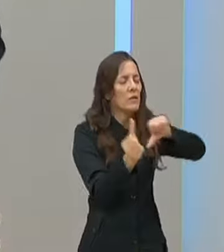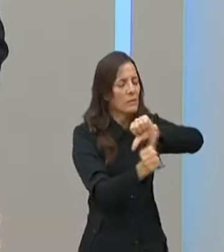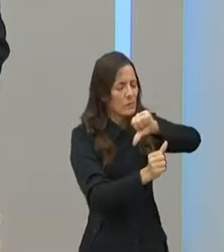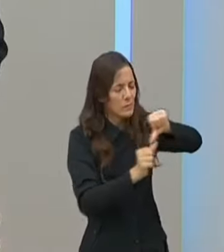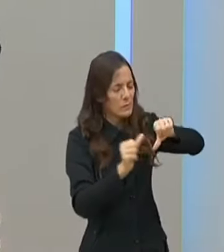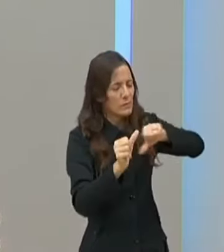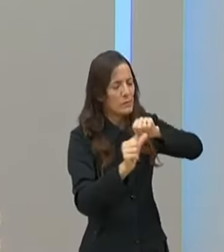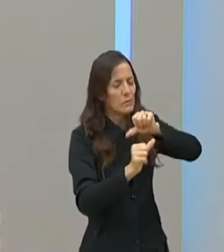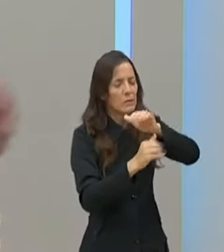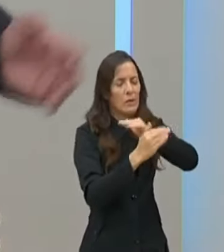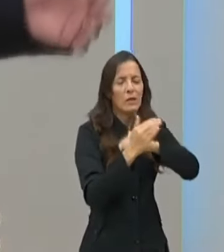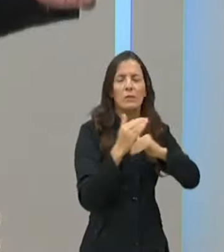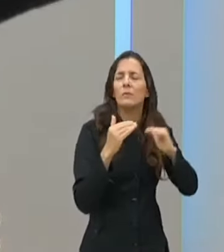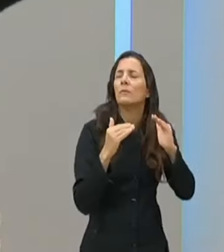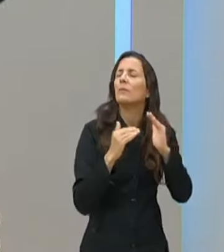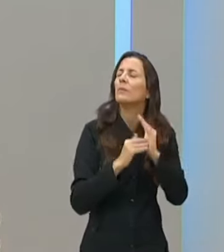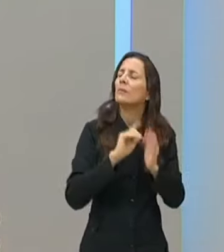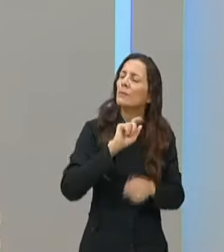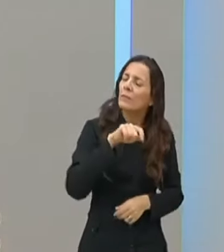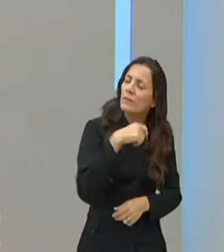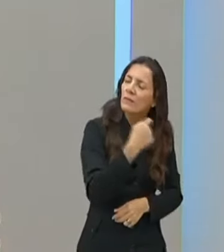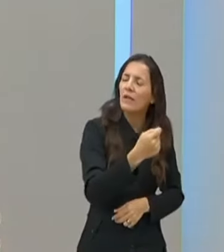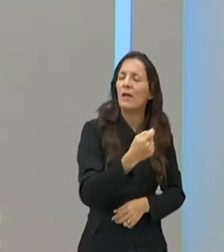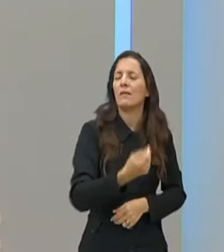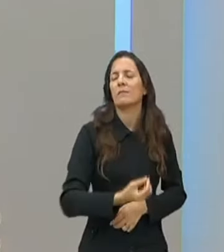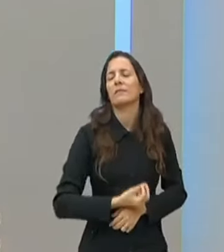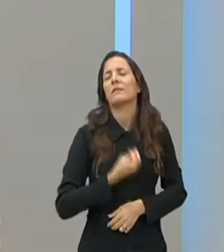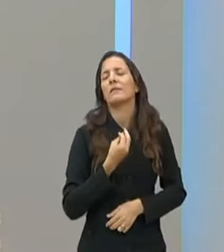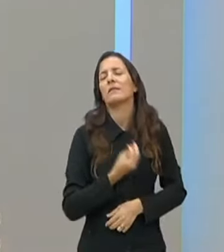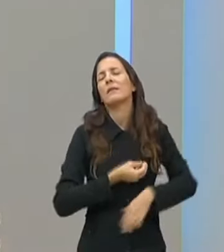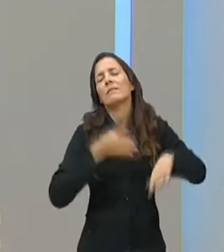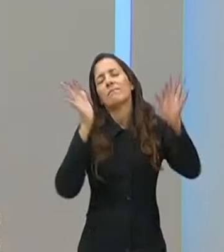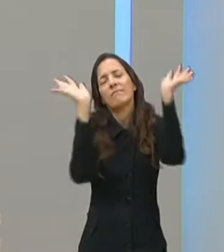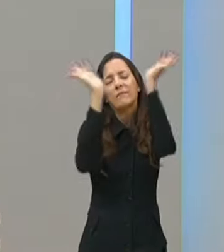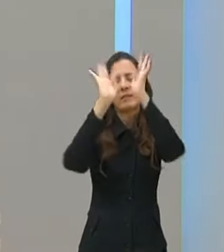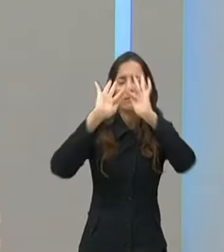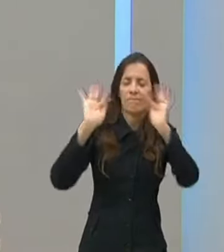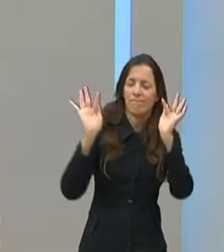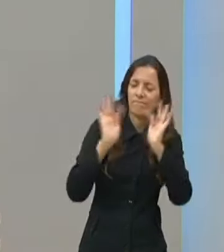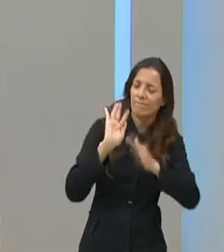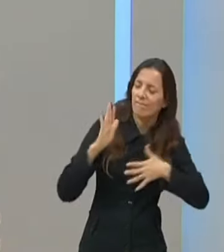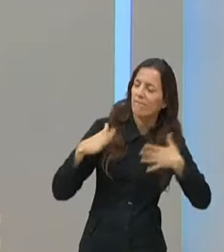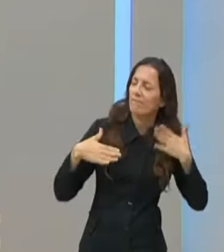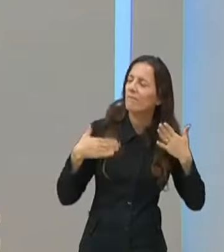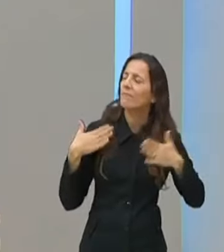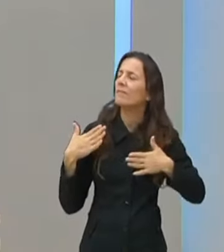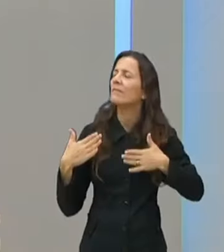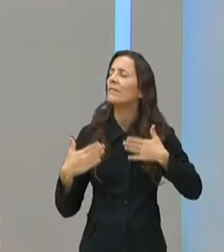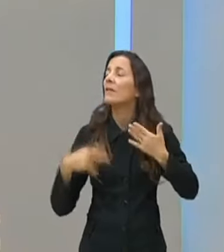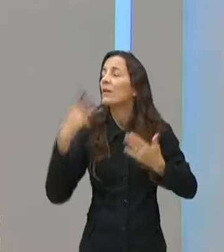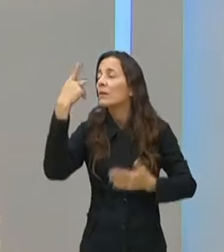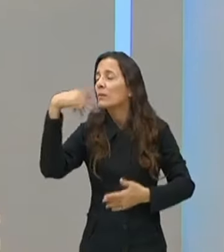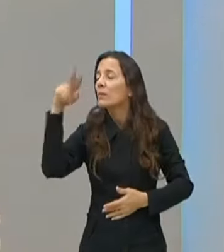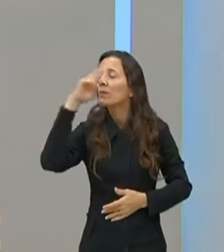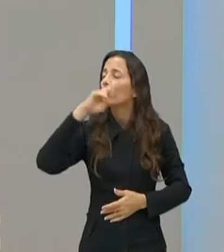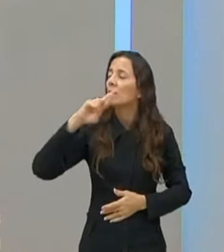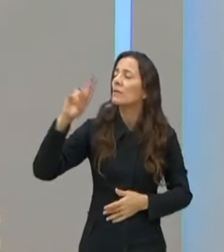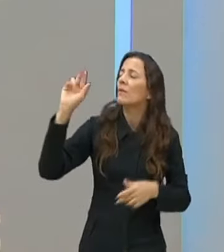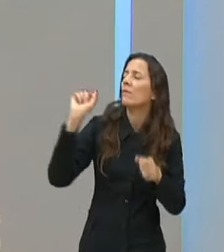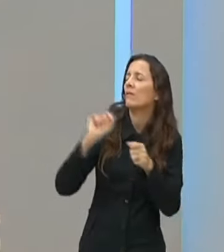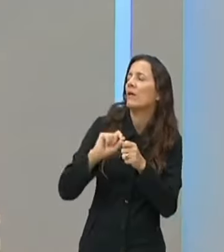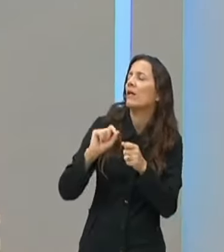as coisas, traz vida, traz alegria. A tua presença faz isto, como fizeste em